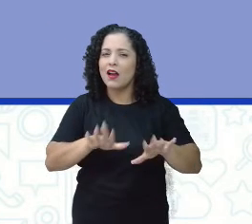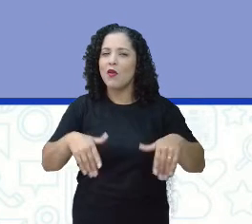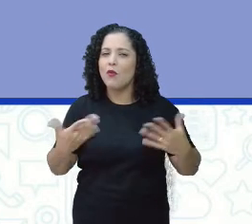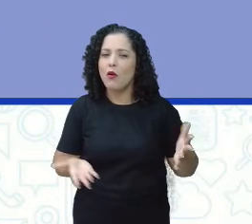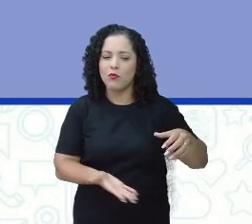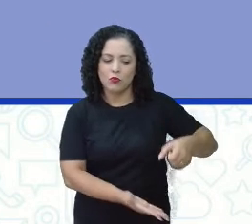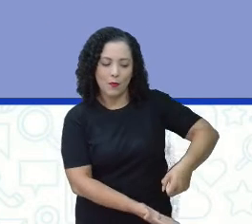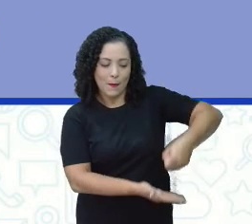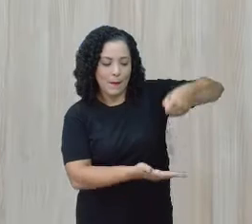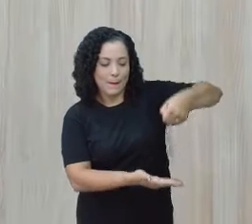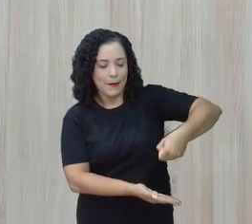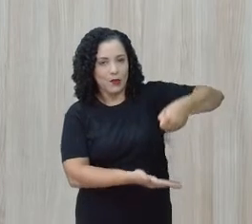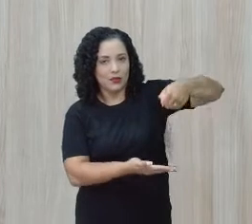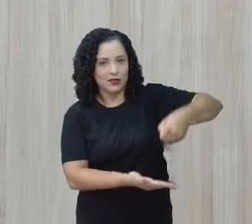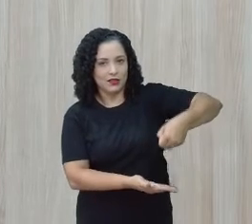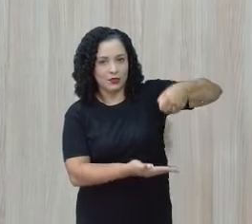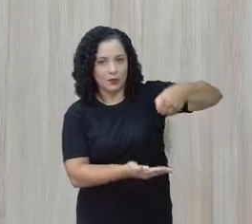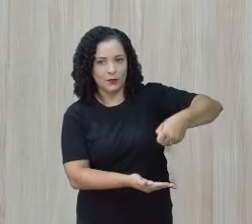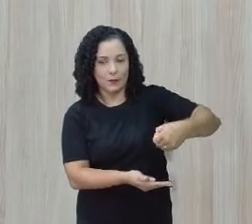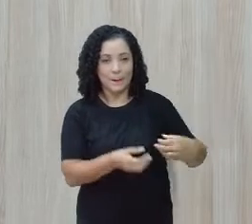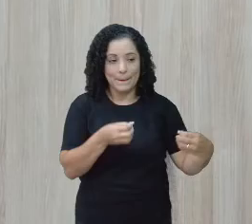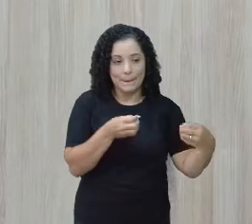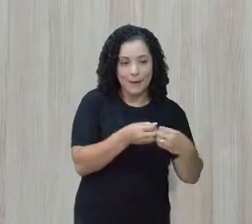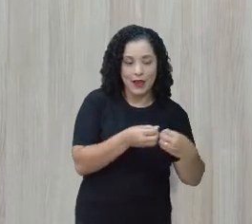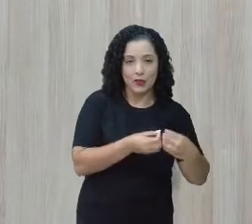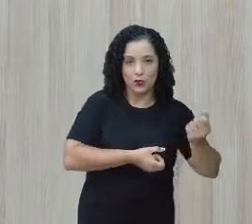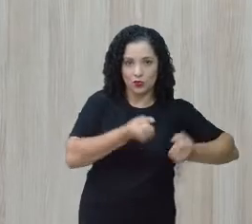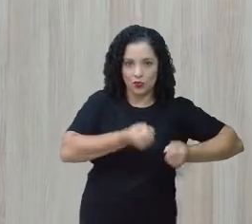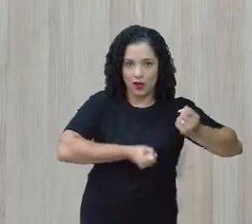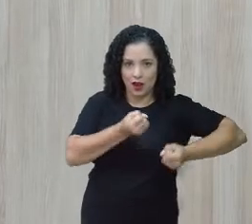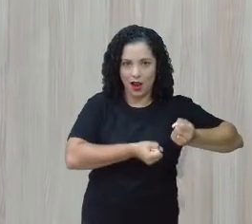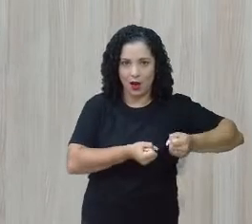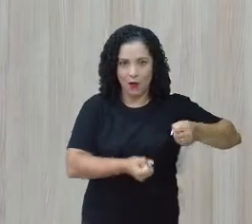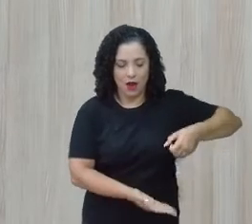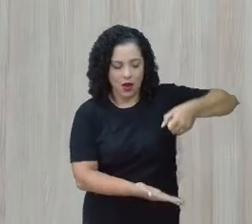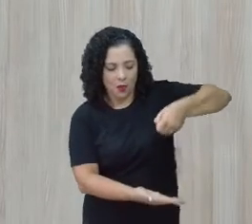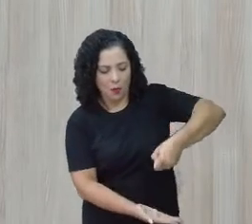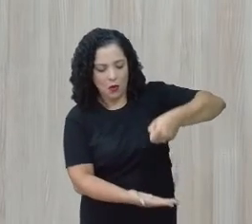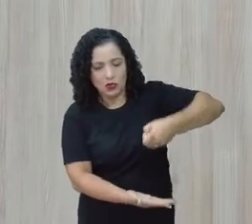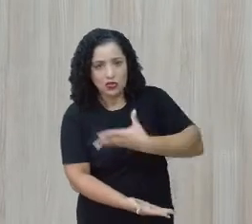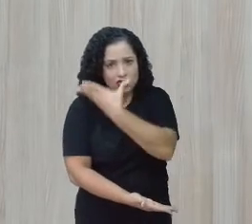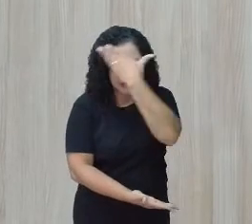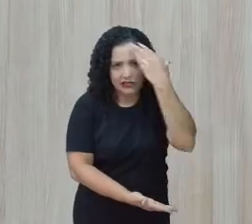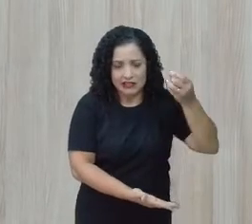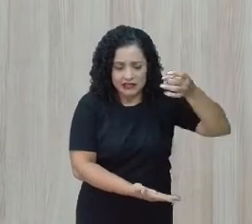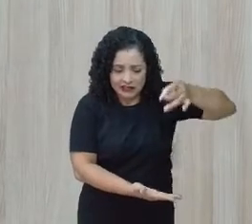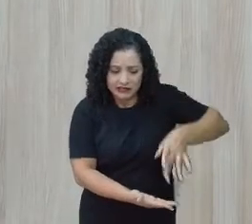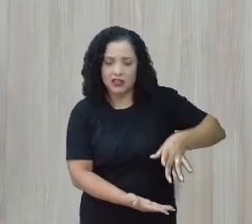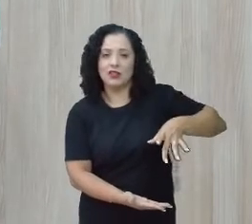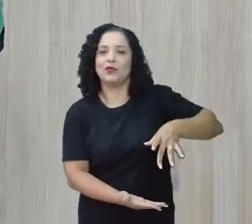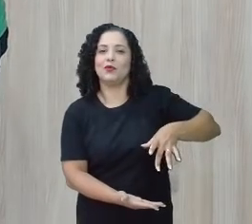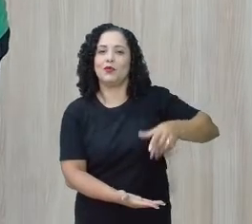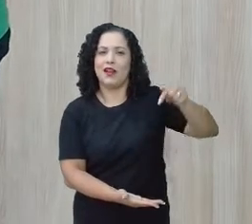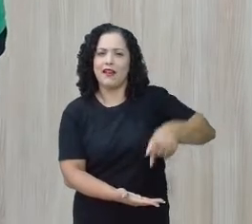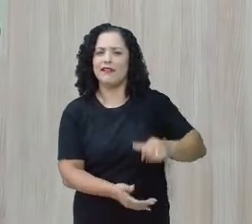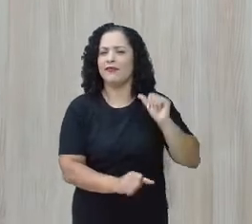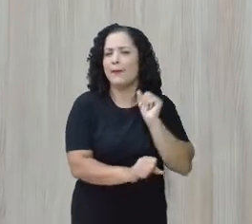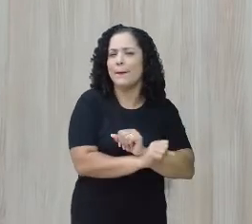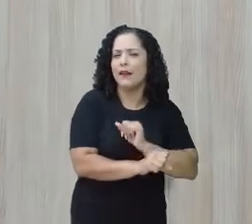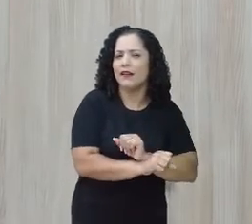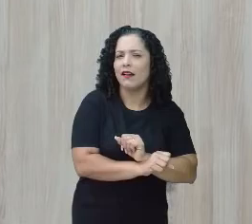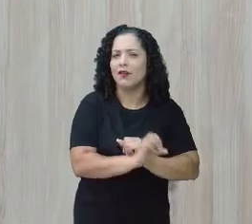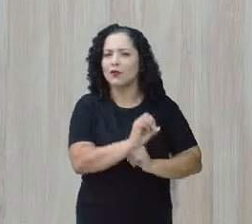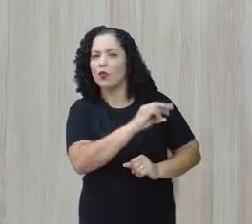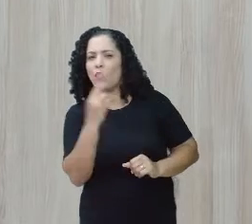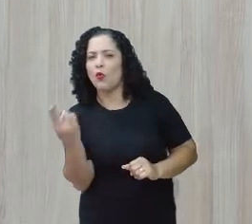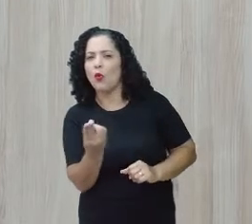né? E aí vocês estão vendo o baldinho lá perto do carro. Esse baldinho esqueceram aí na praia. Ele está em repouso ou em